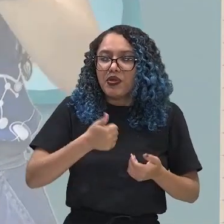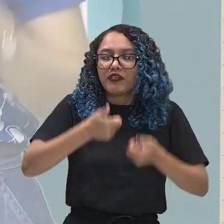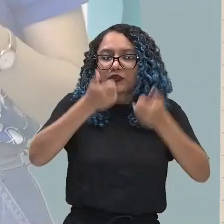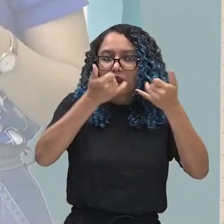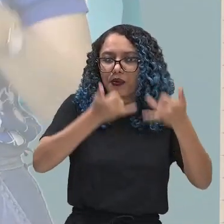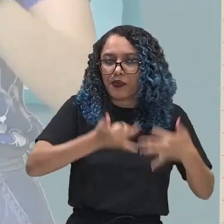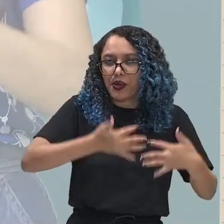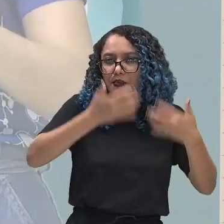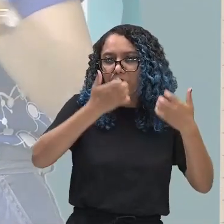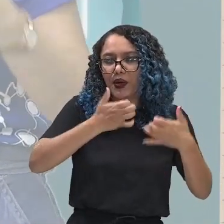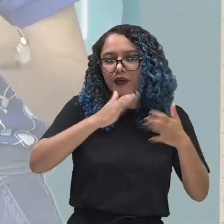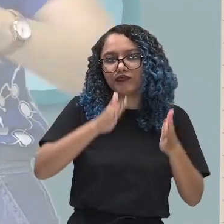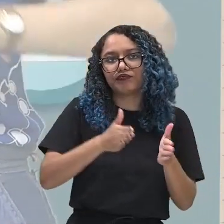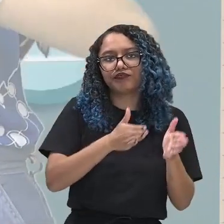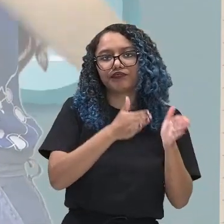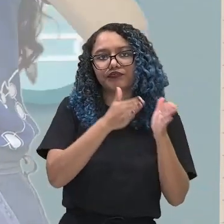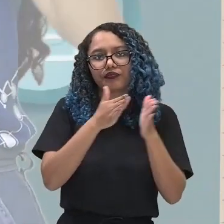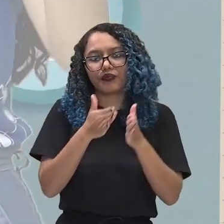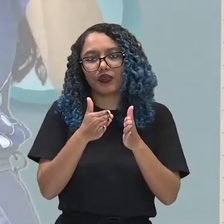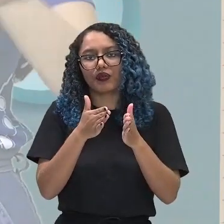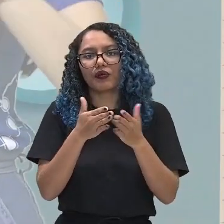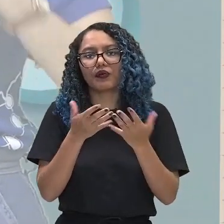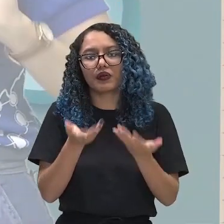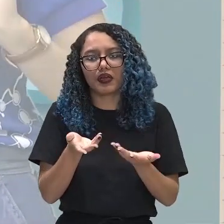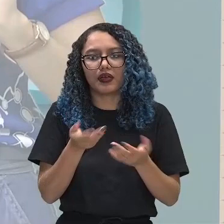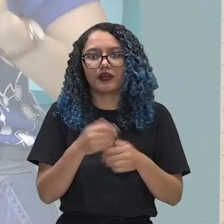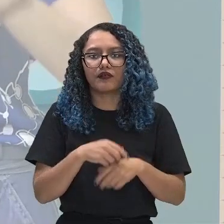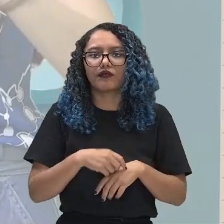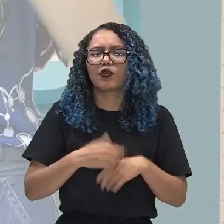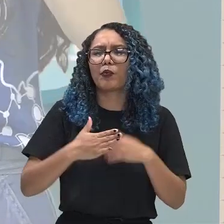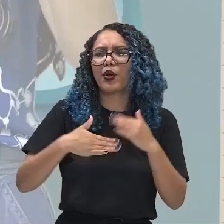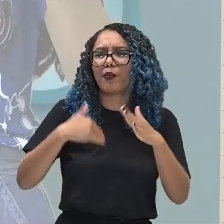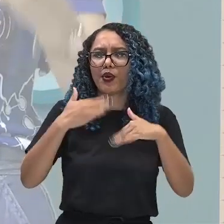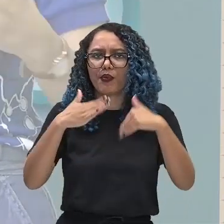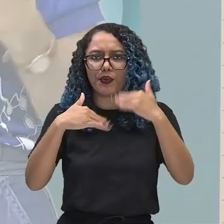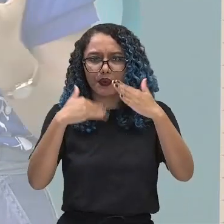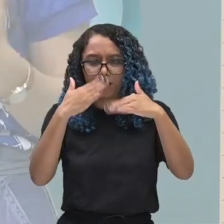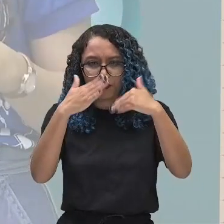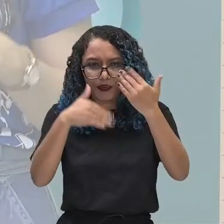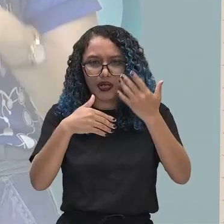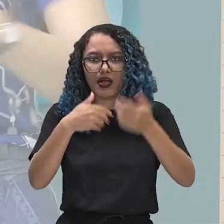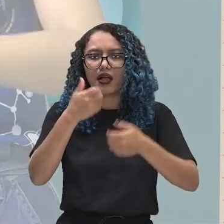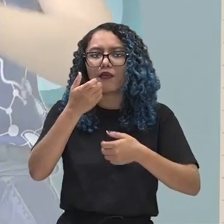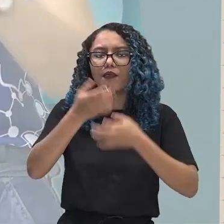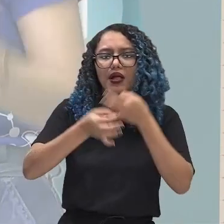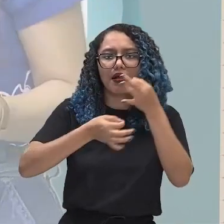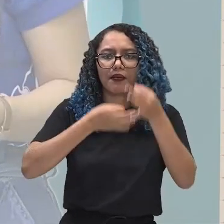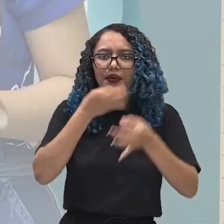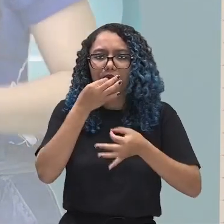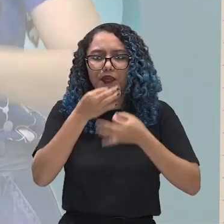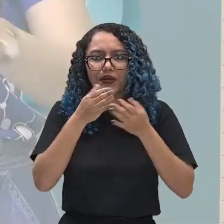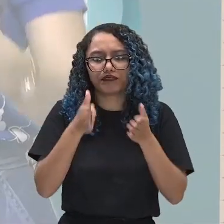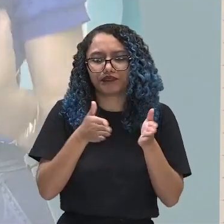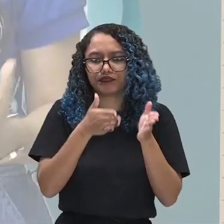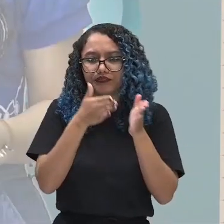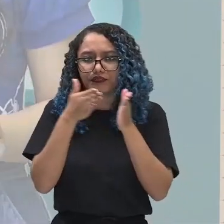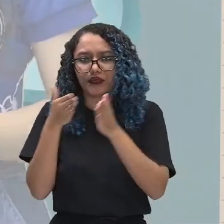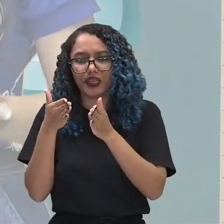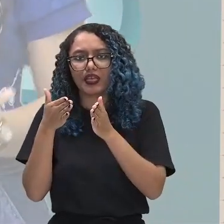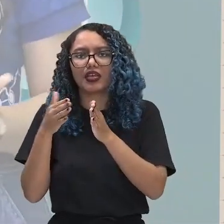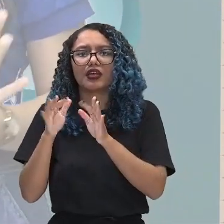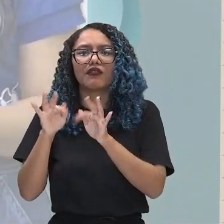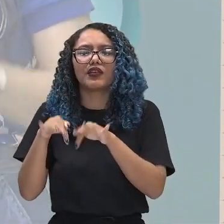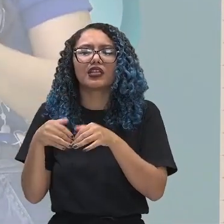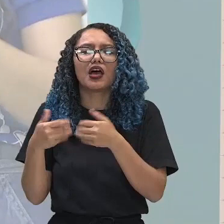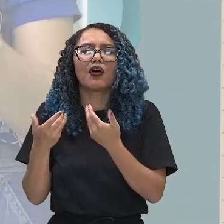disso. Depois eu vou falar disso, eu vou desenvolver o que eu penso, né? Qual é o meu ponto de vista, e eu vou deixar, sei lá, uma solução